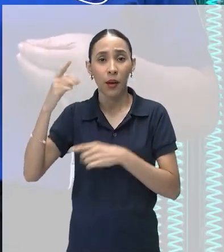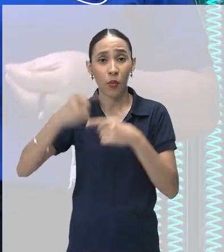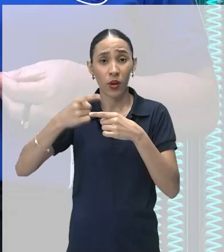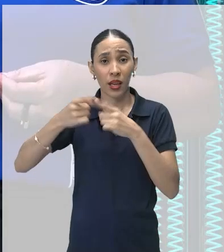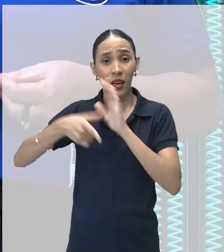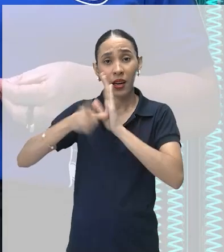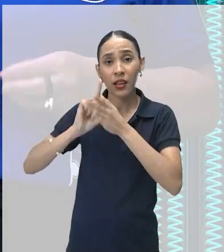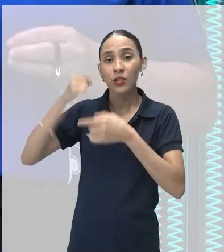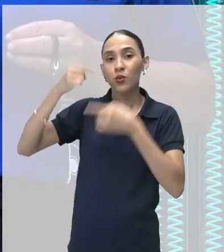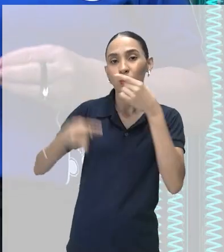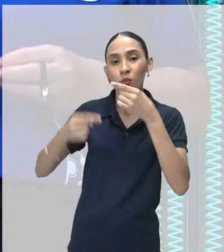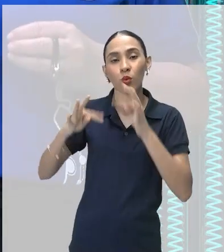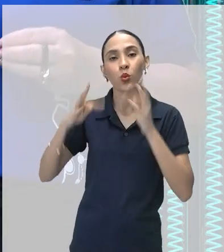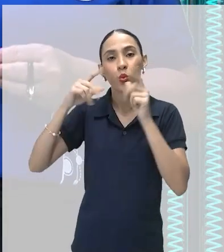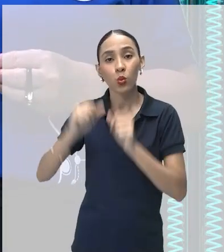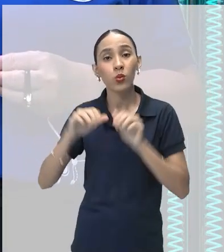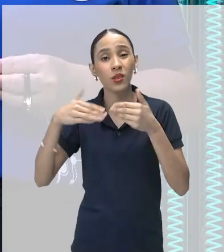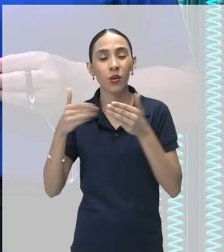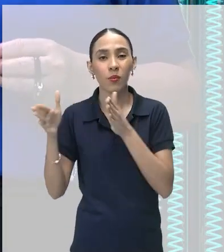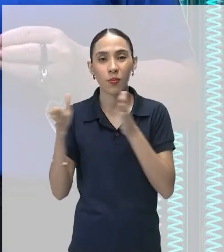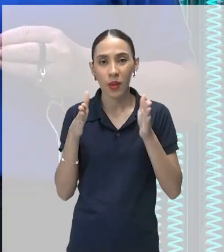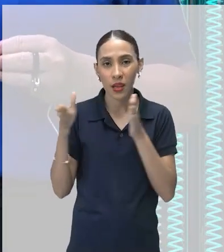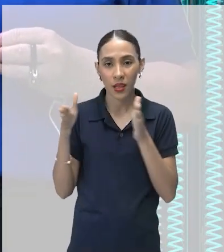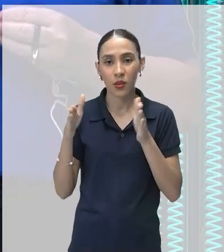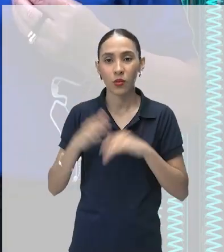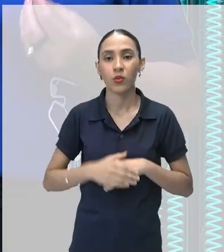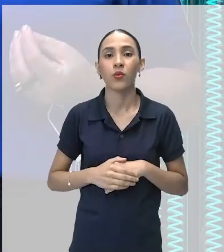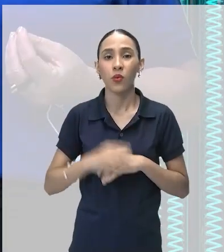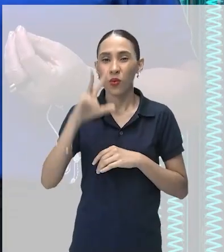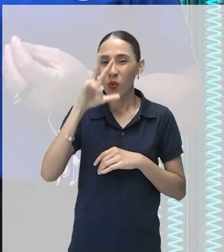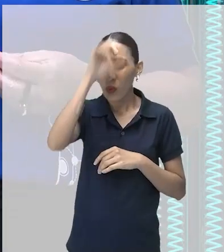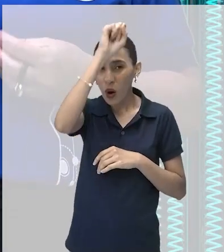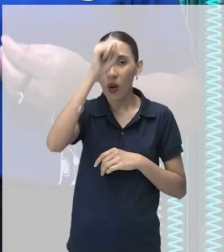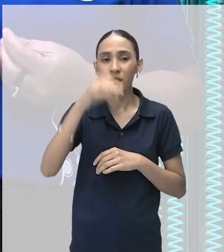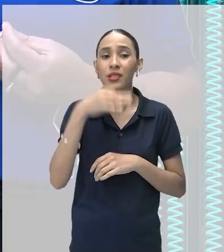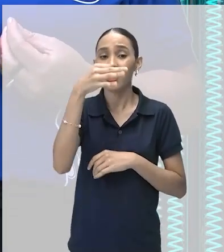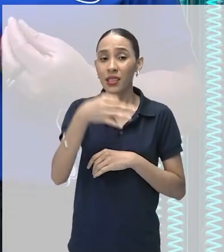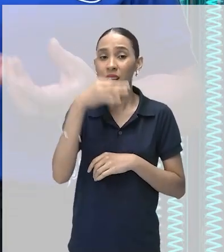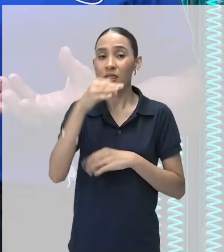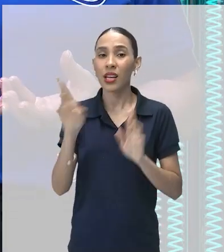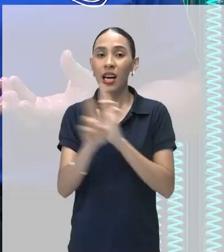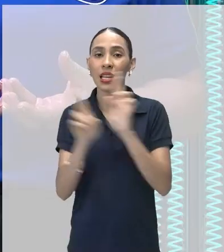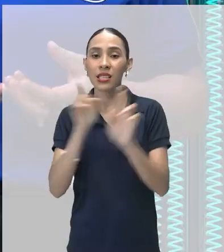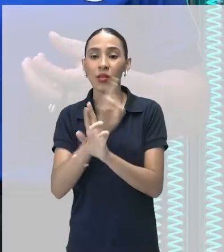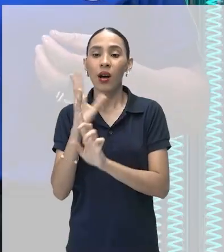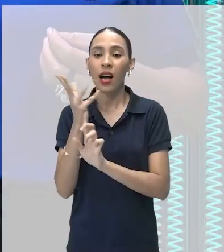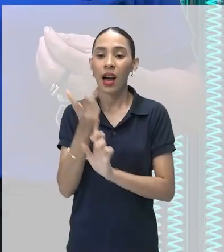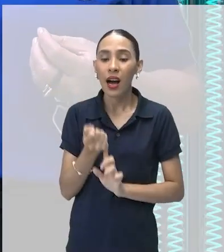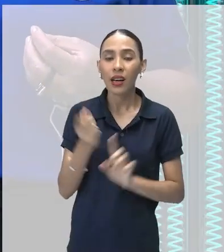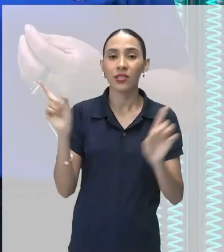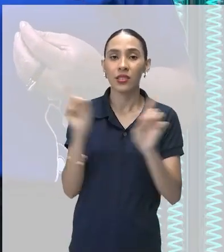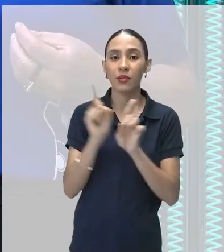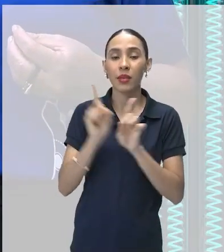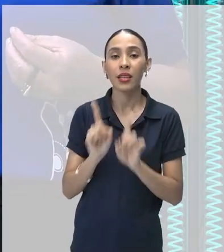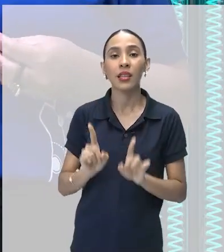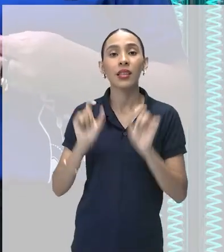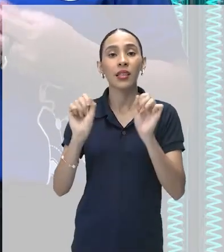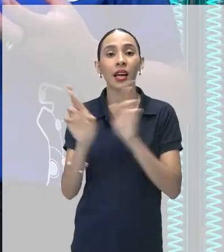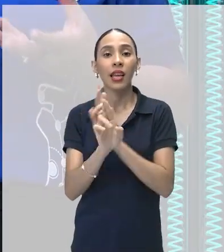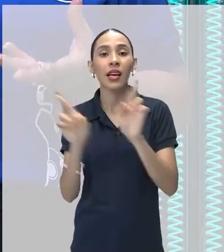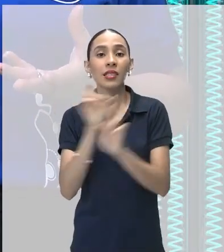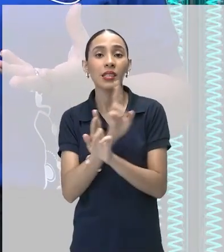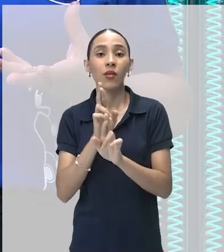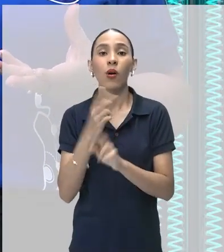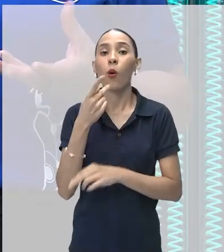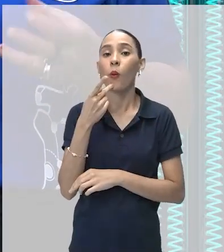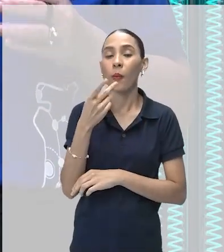Então, esse período foi um período muito crítico em relação à arte, em relação à